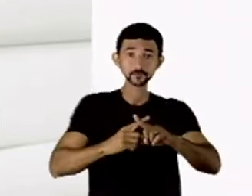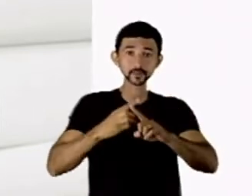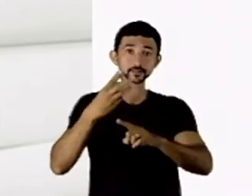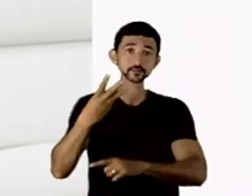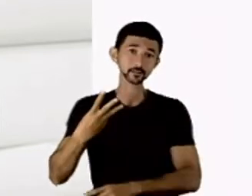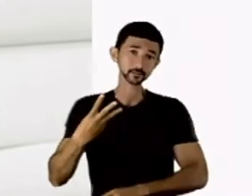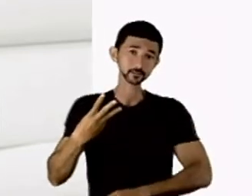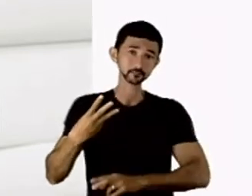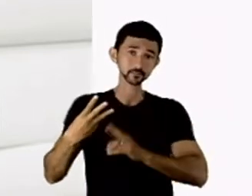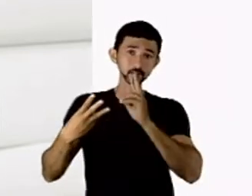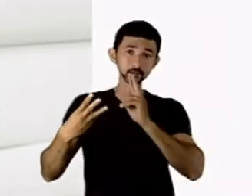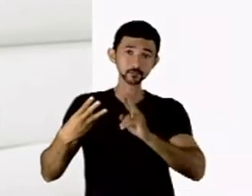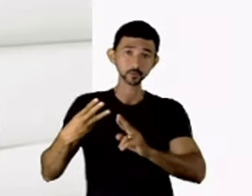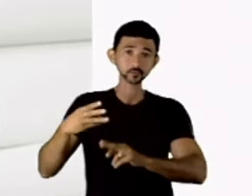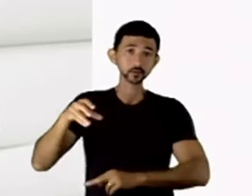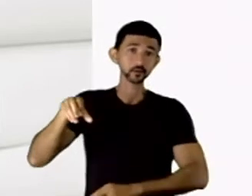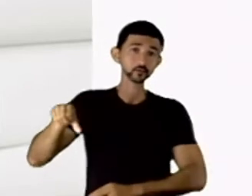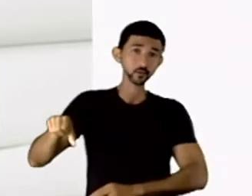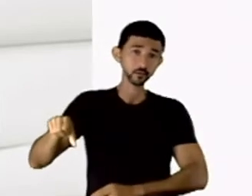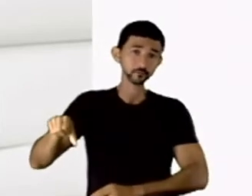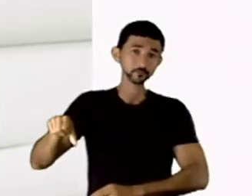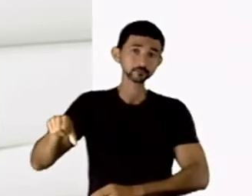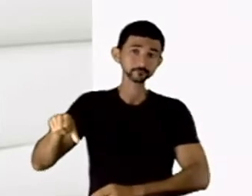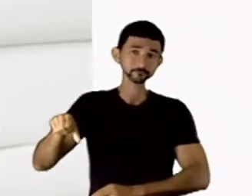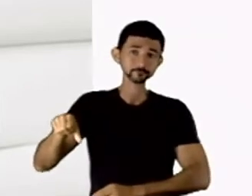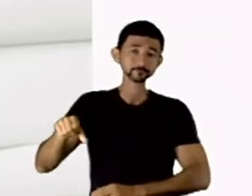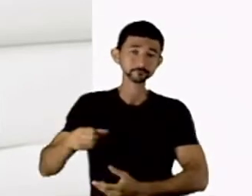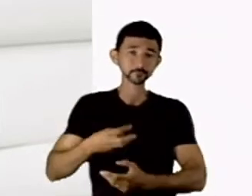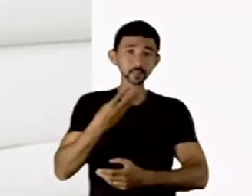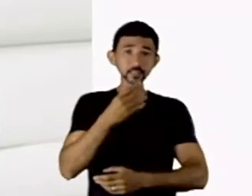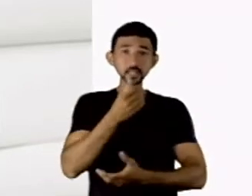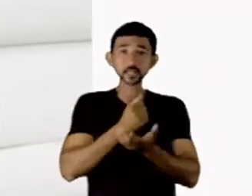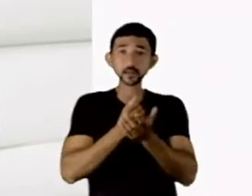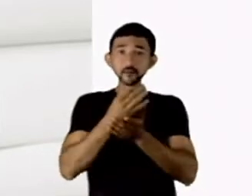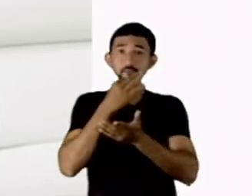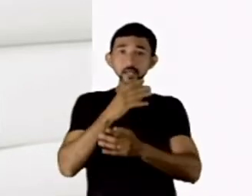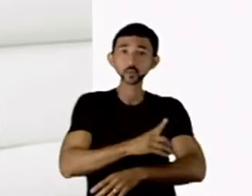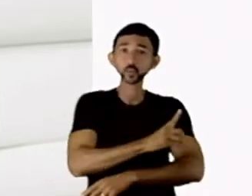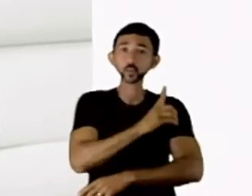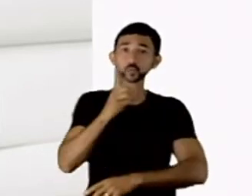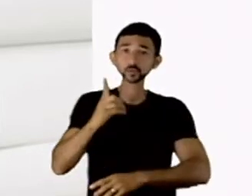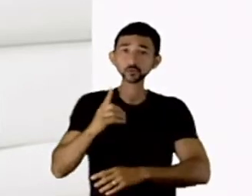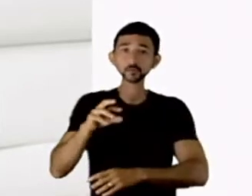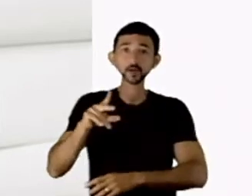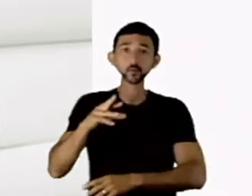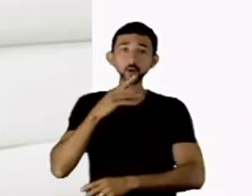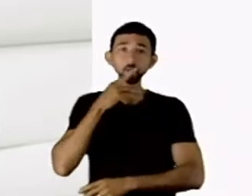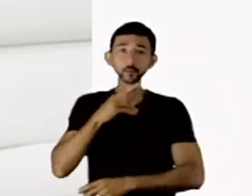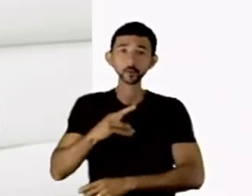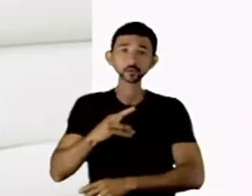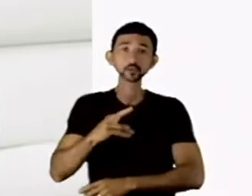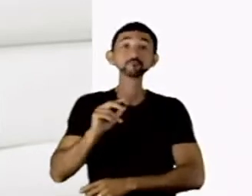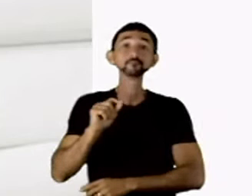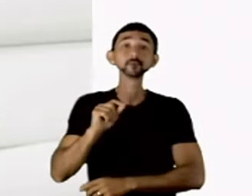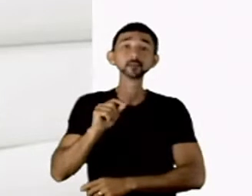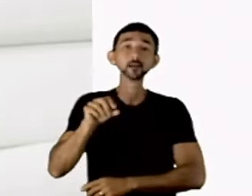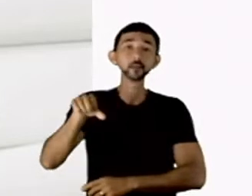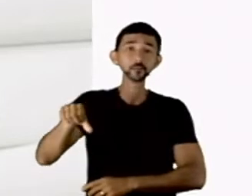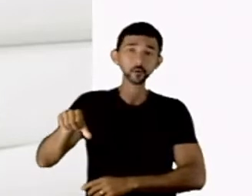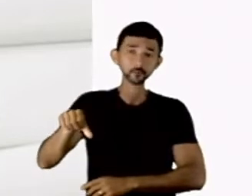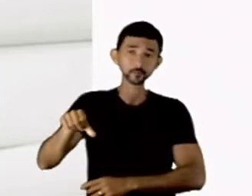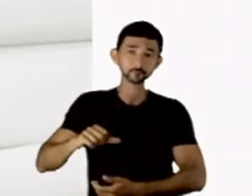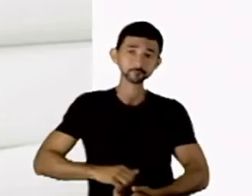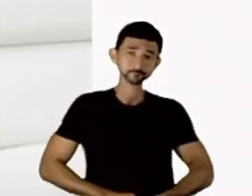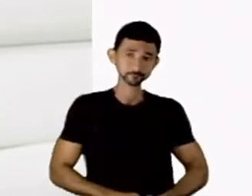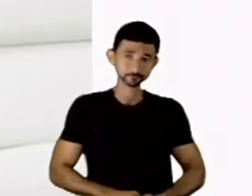3. 3 comprimidos durante 3 dias, que é igual a 9. Ou a mesma coisa